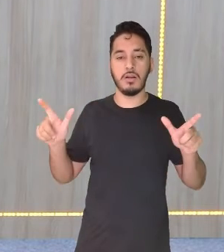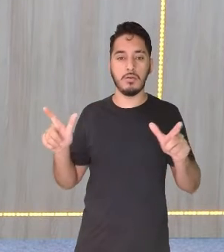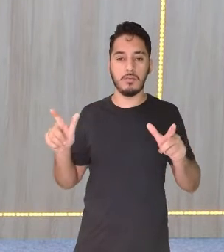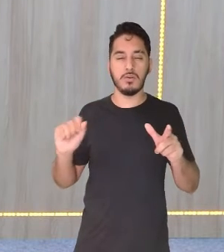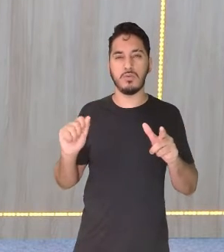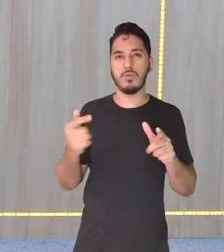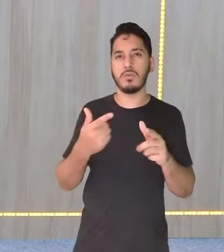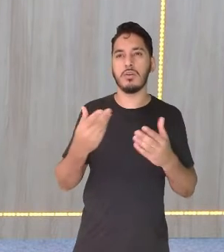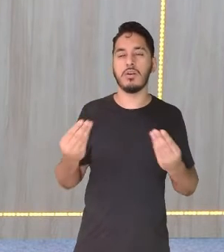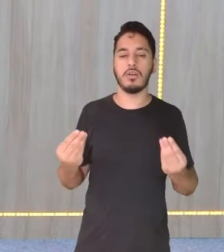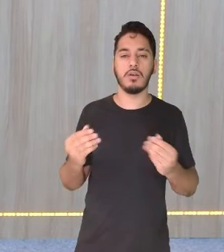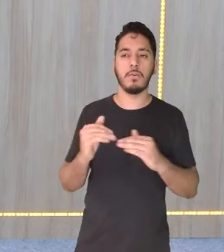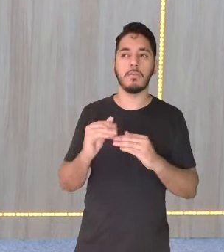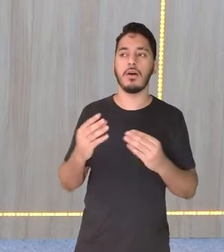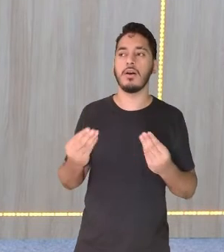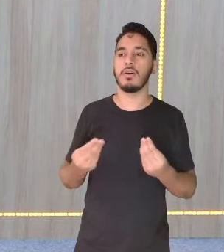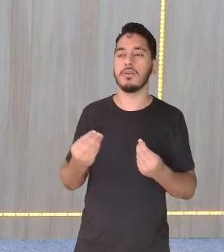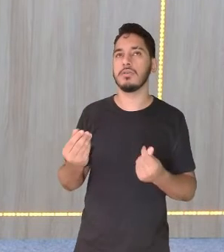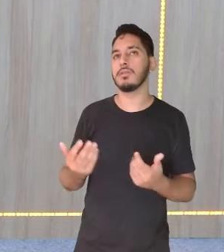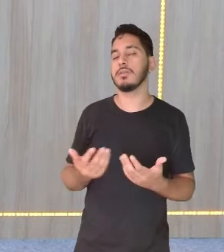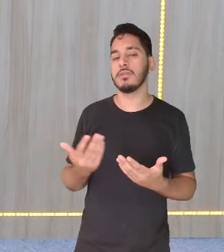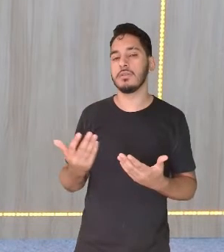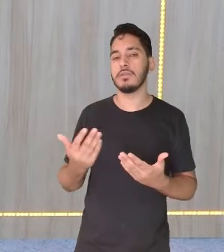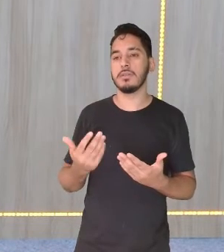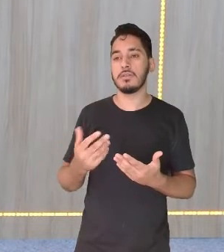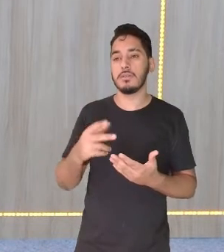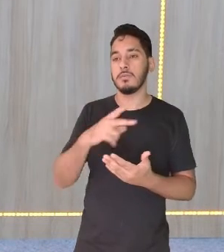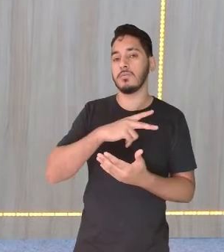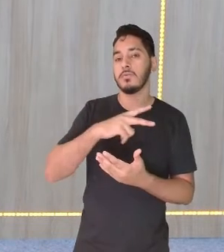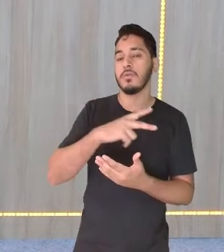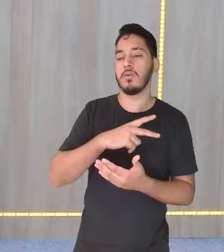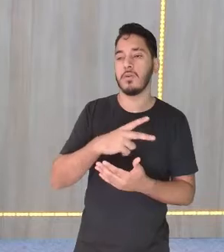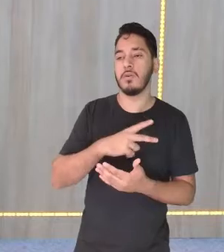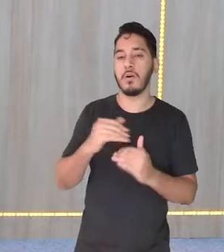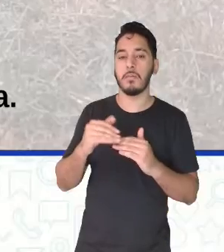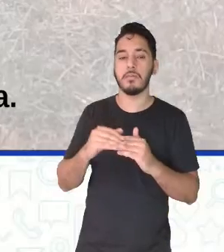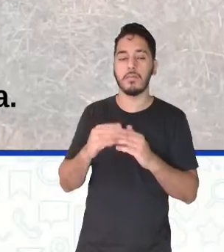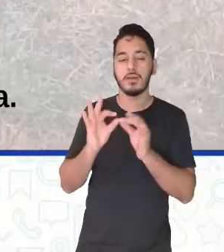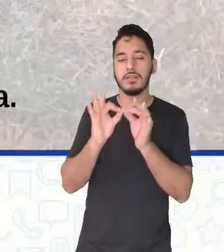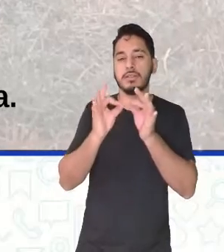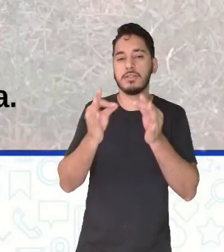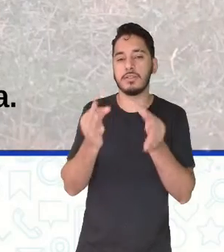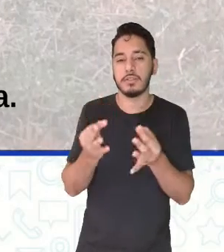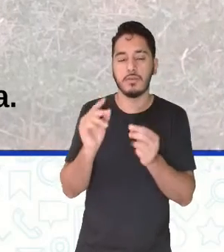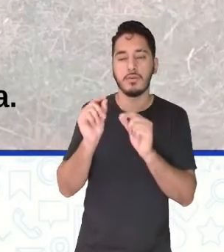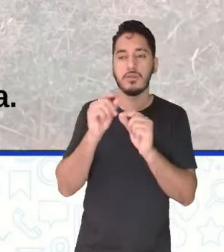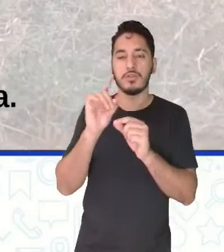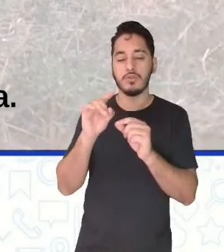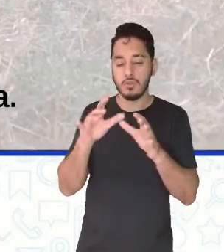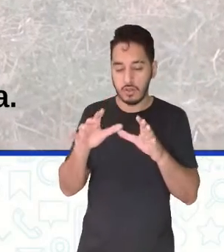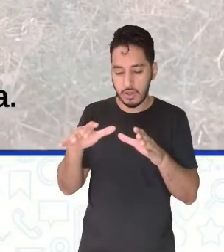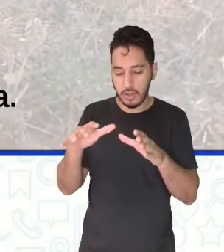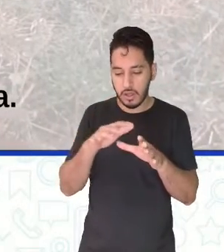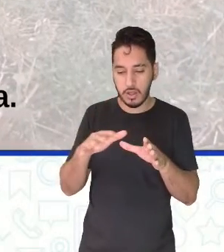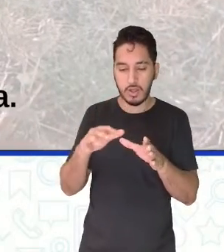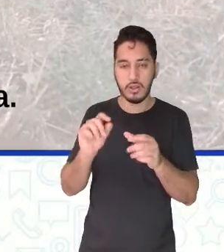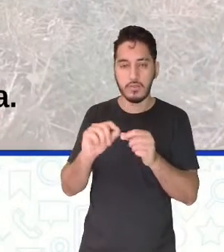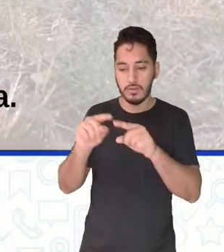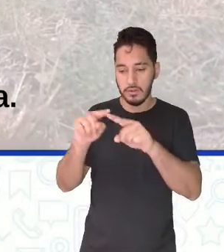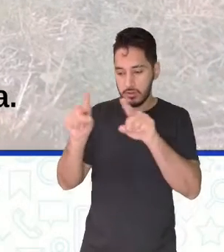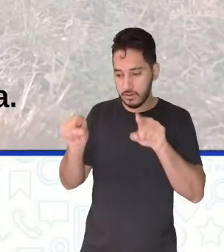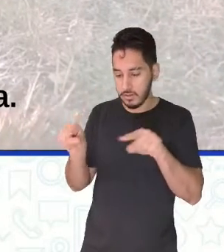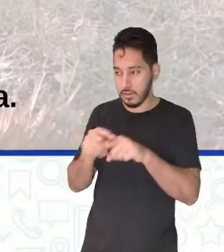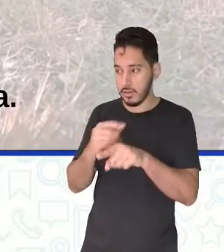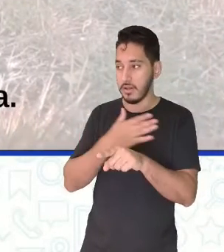Minha gente, a gente precisa bem mais peculiar, uma questão bem mais simples, naquele seu terrenozinho que você faz o